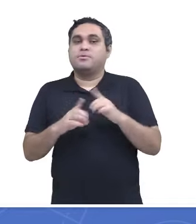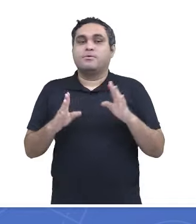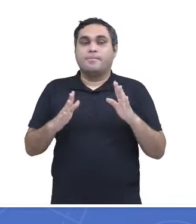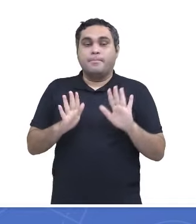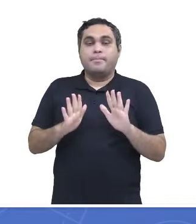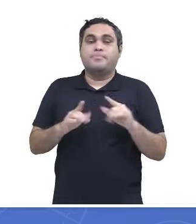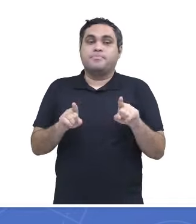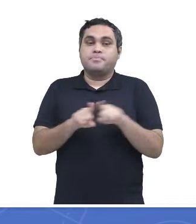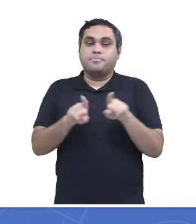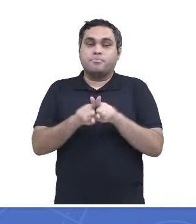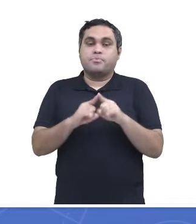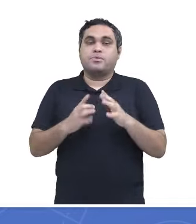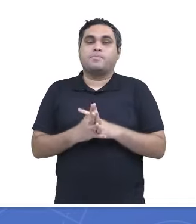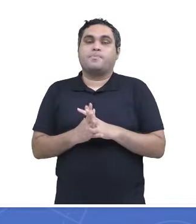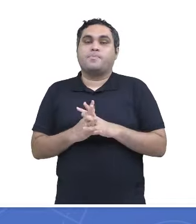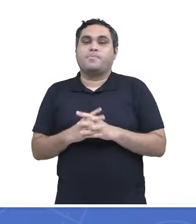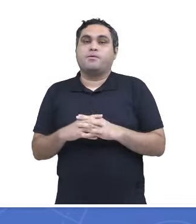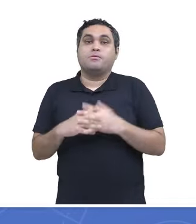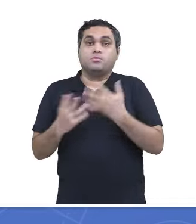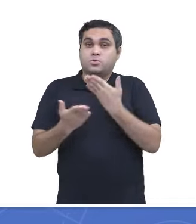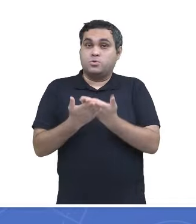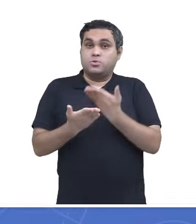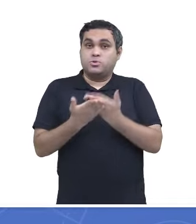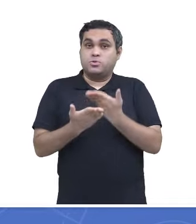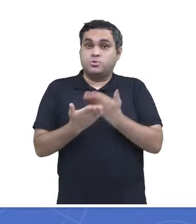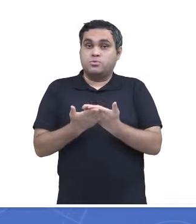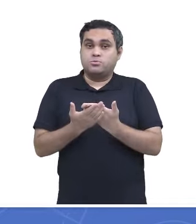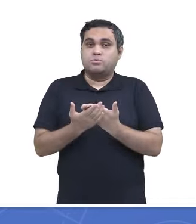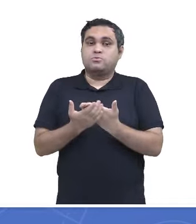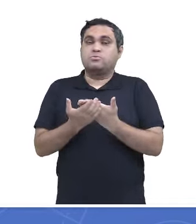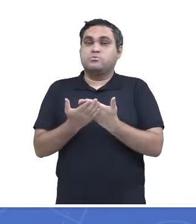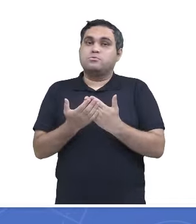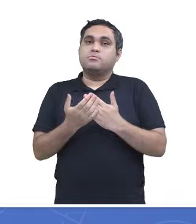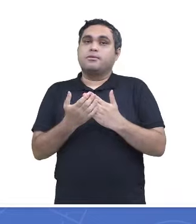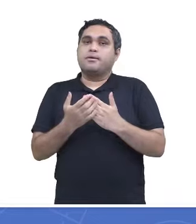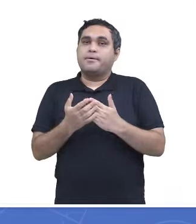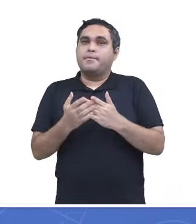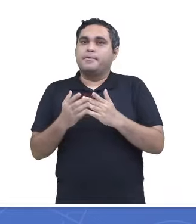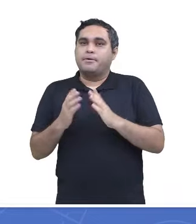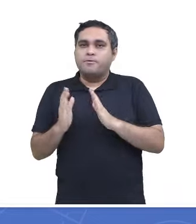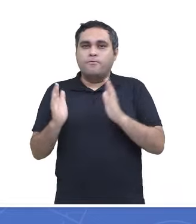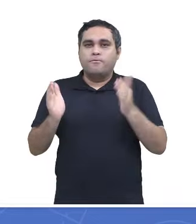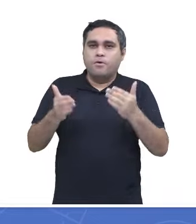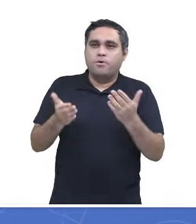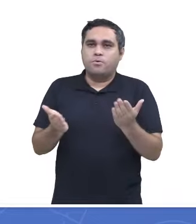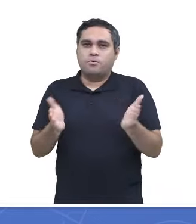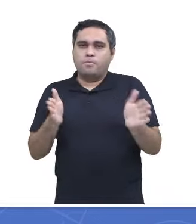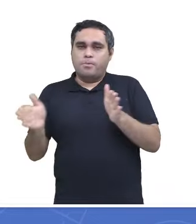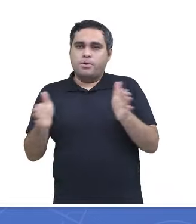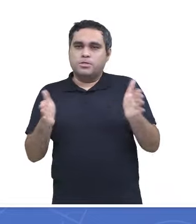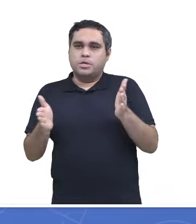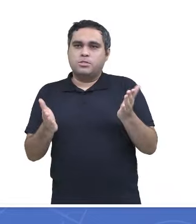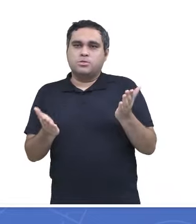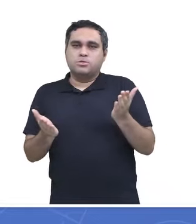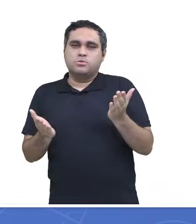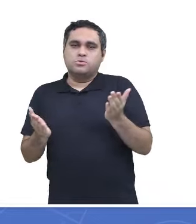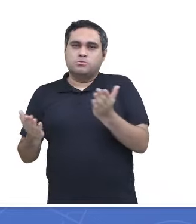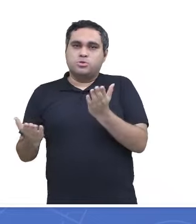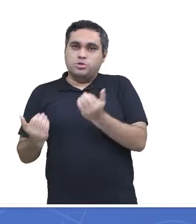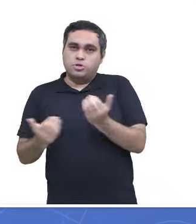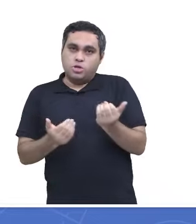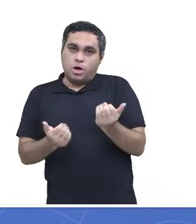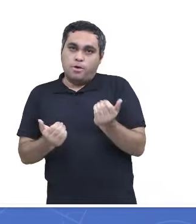primeiros estudos centrados no processo de transição para a vida adulta ocorreram na Europa,